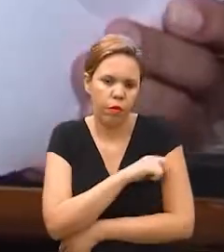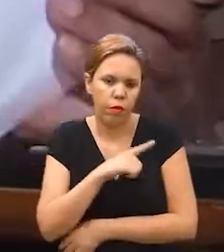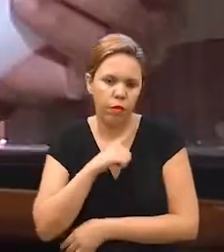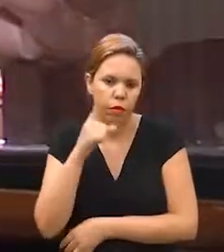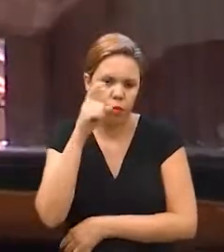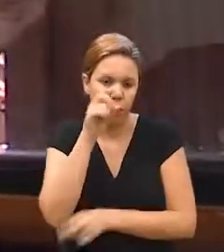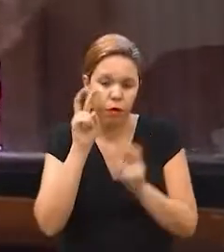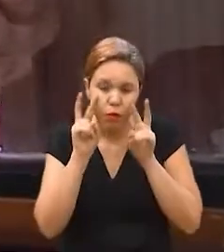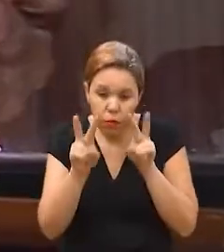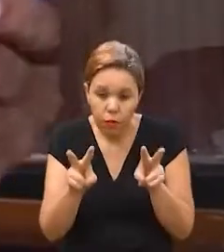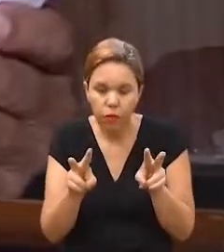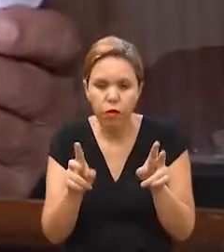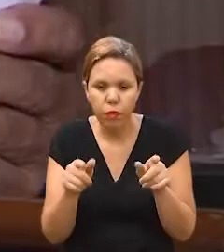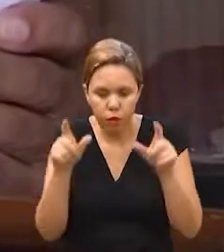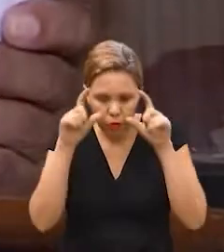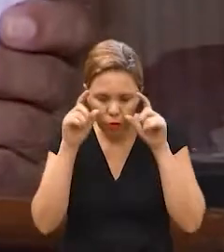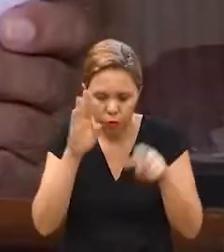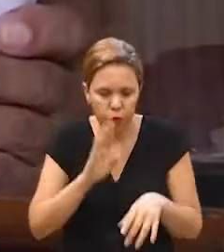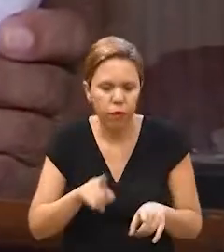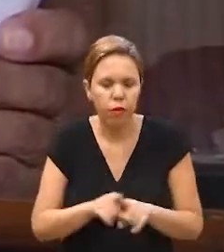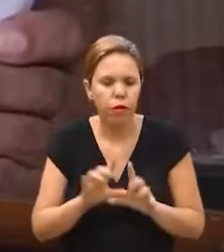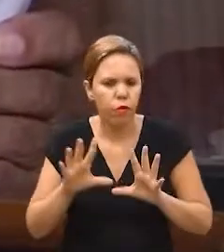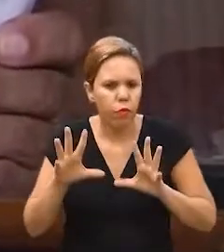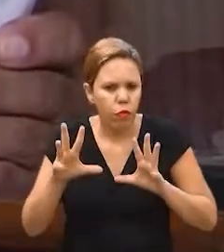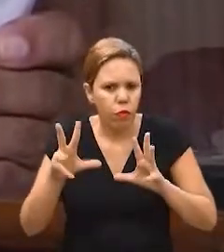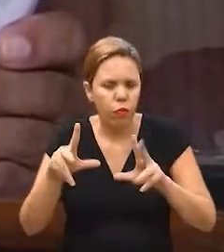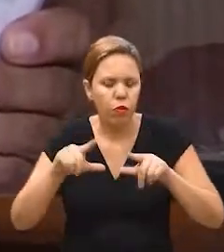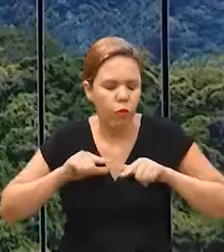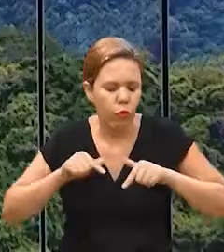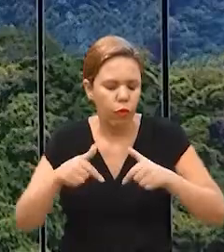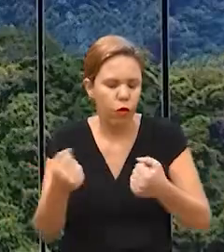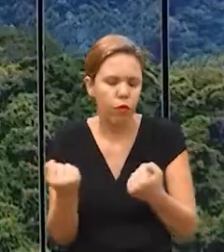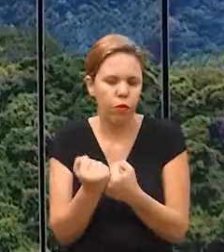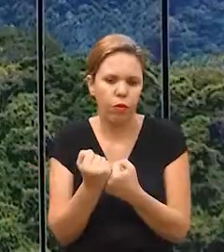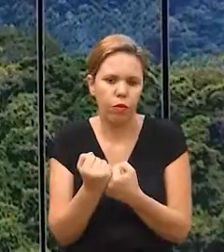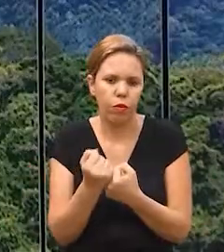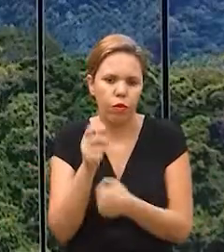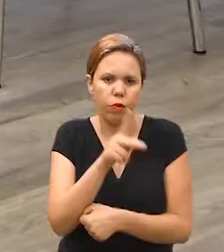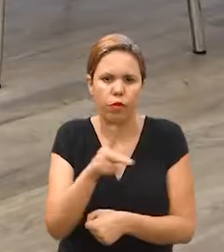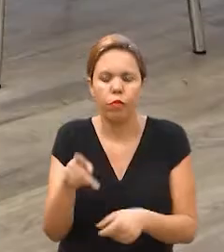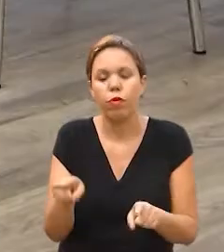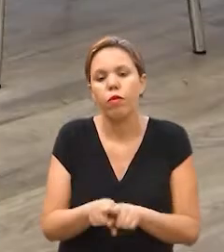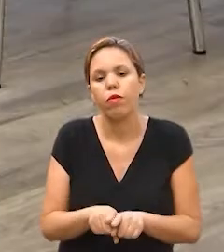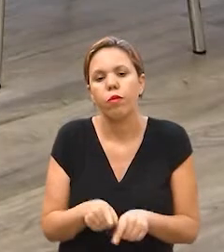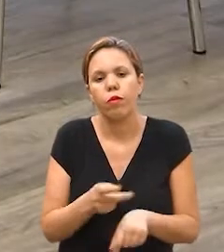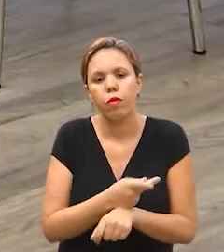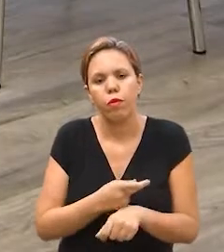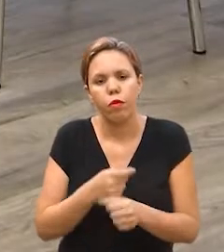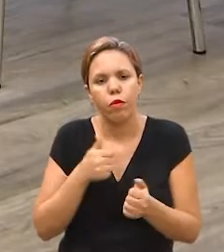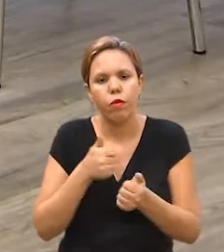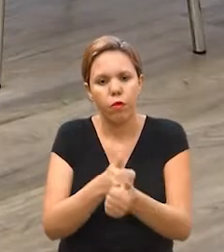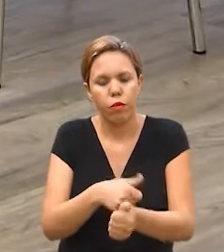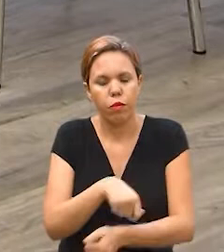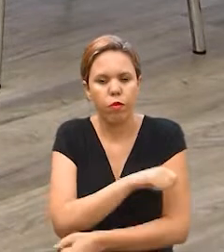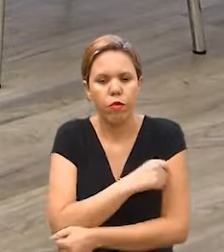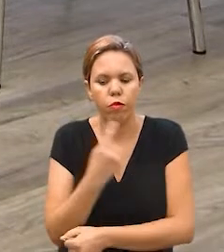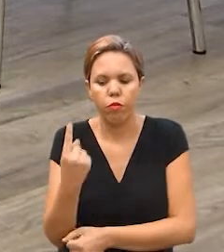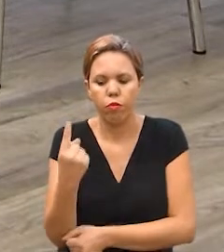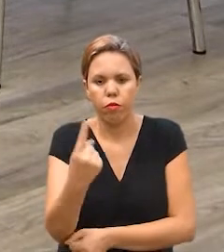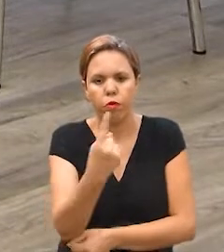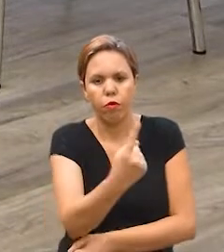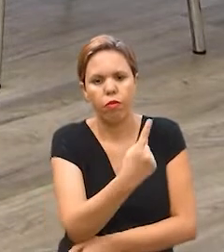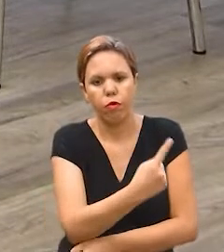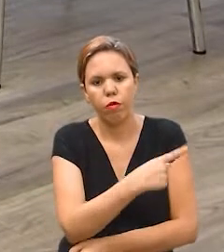de visão. Então são todas essas ações, e o professor também ele procura acompanhar aluno